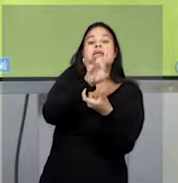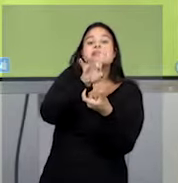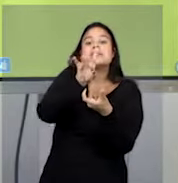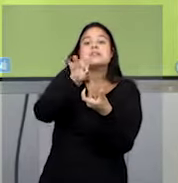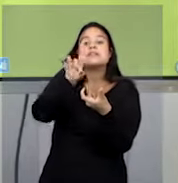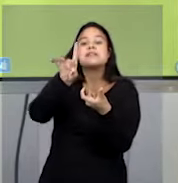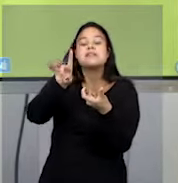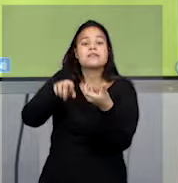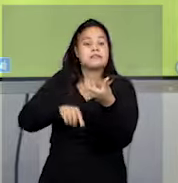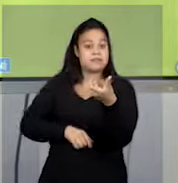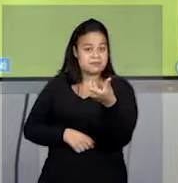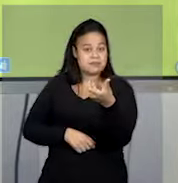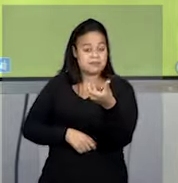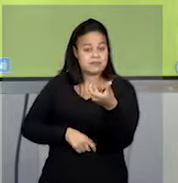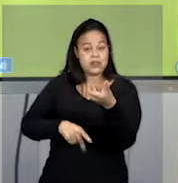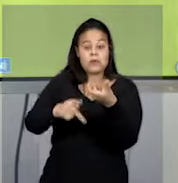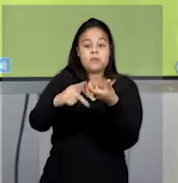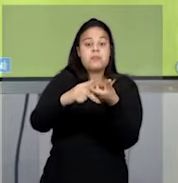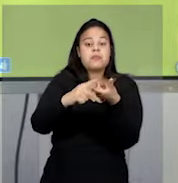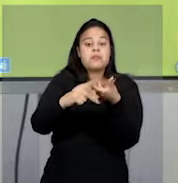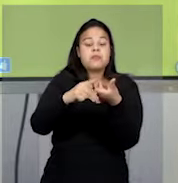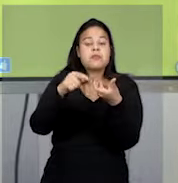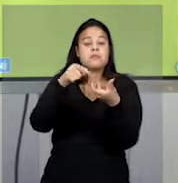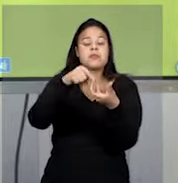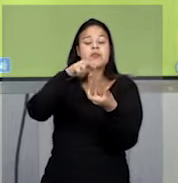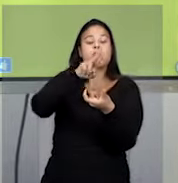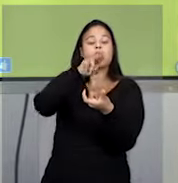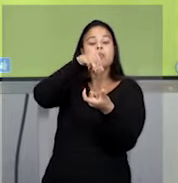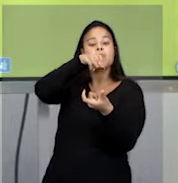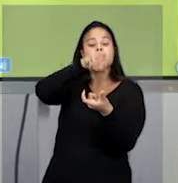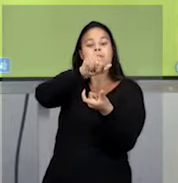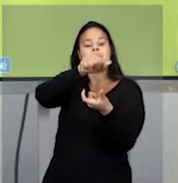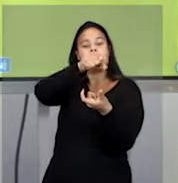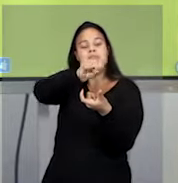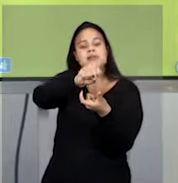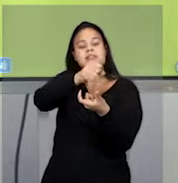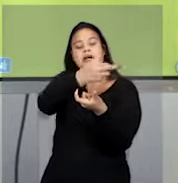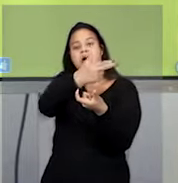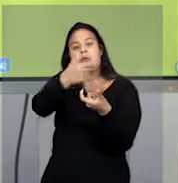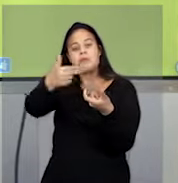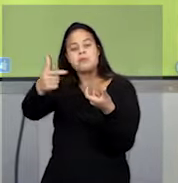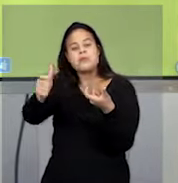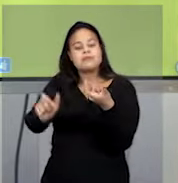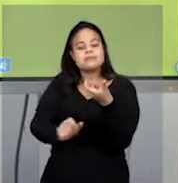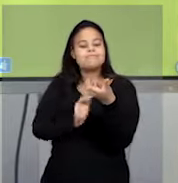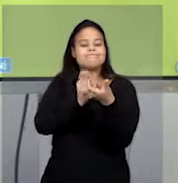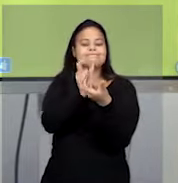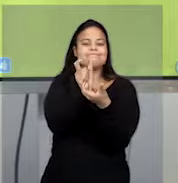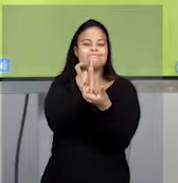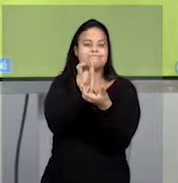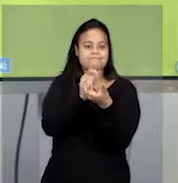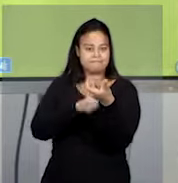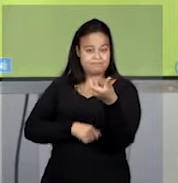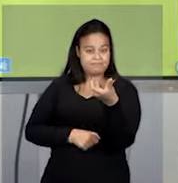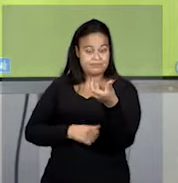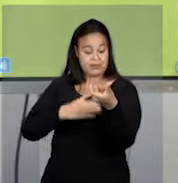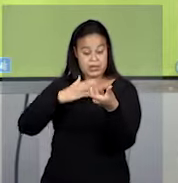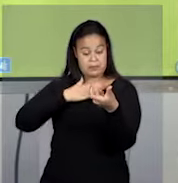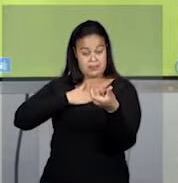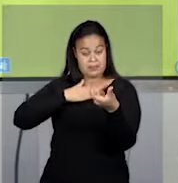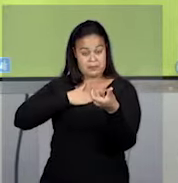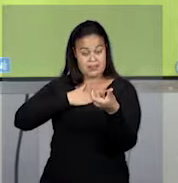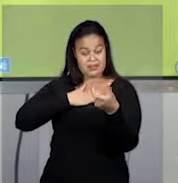Então o pronome umas está referindo a algumas palavras que ela vai falar. E se minha